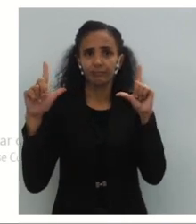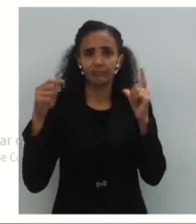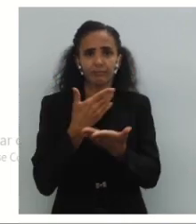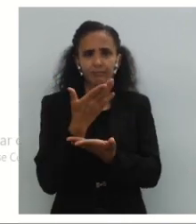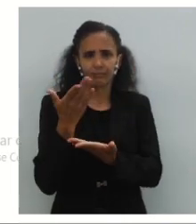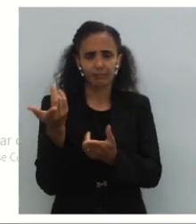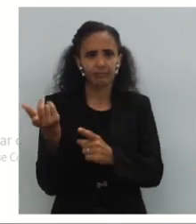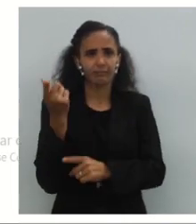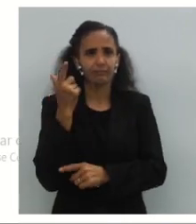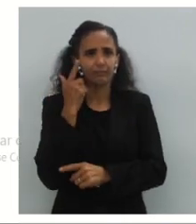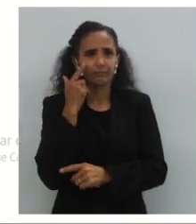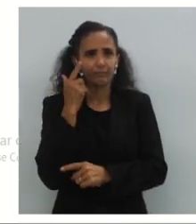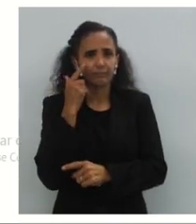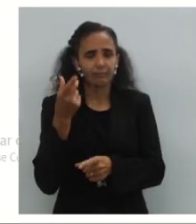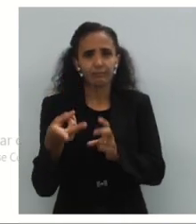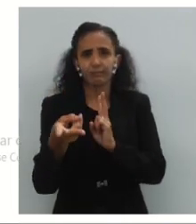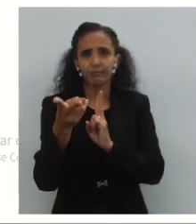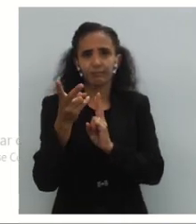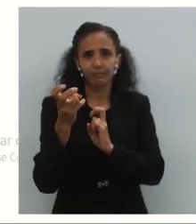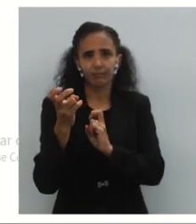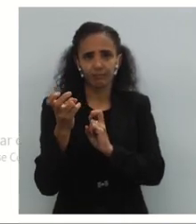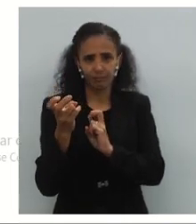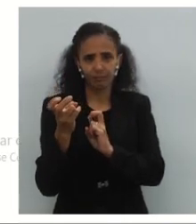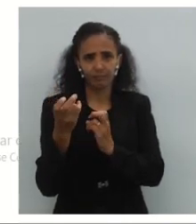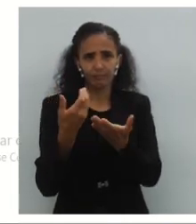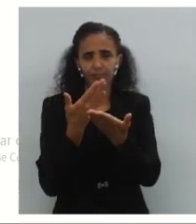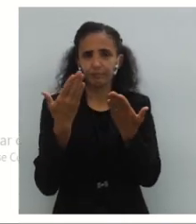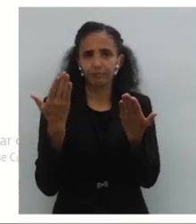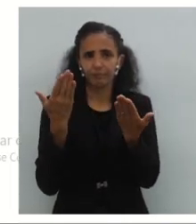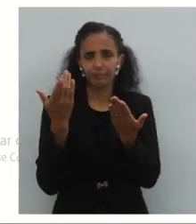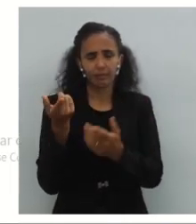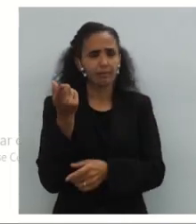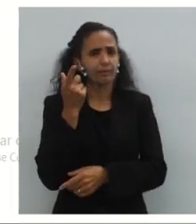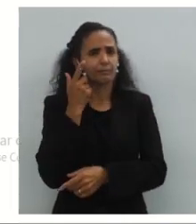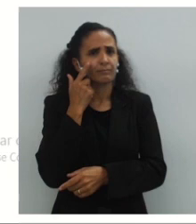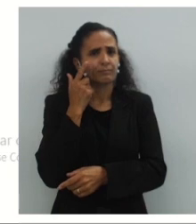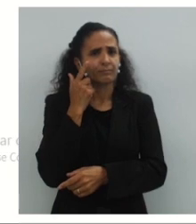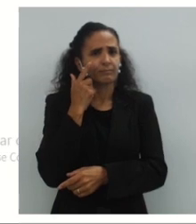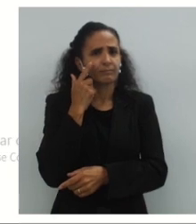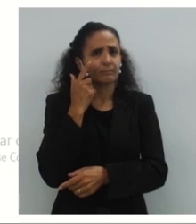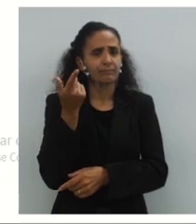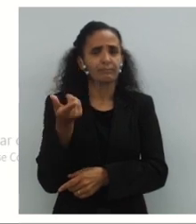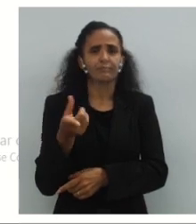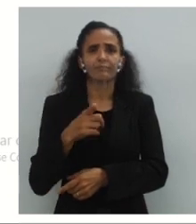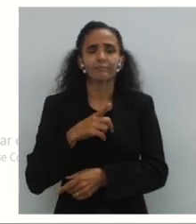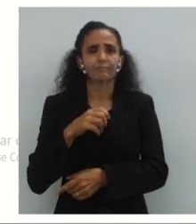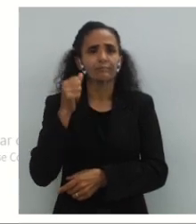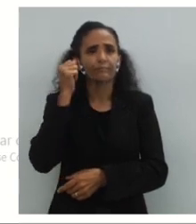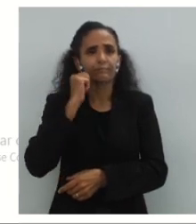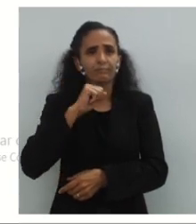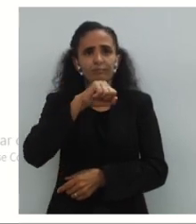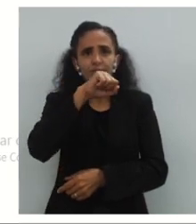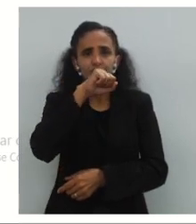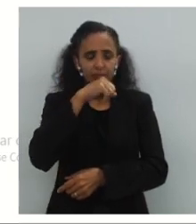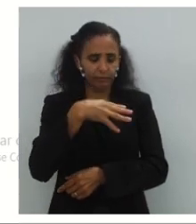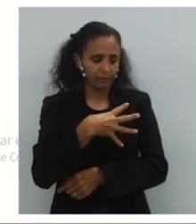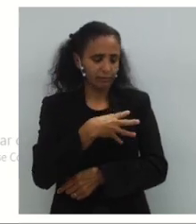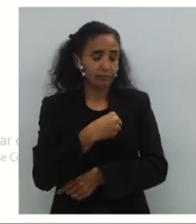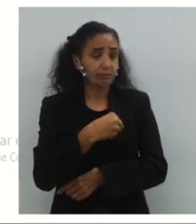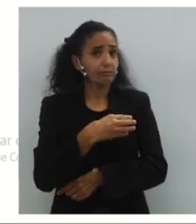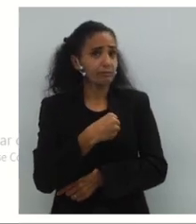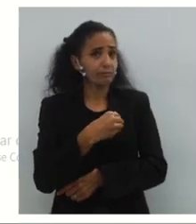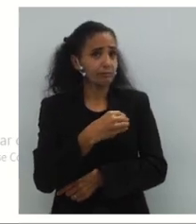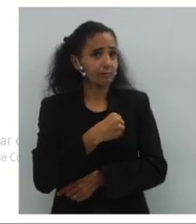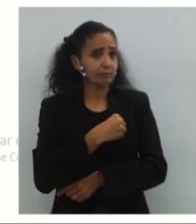voltando, nessa imagem que vocês podem ver aí na telinha, você pode observar que tem